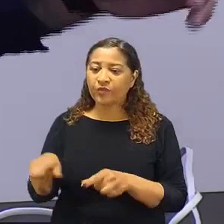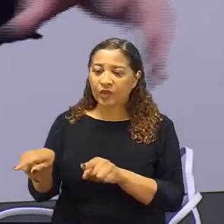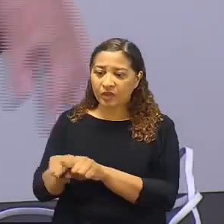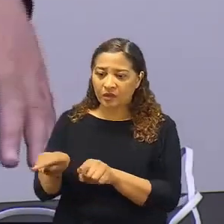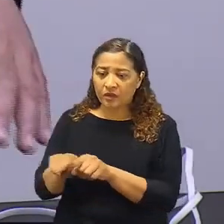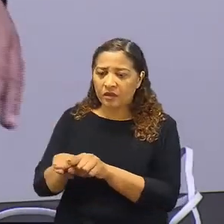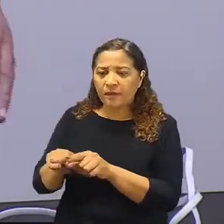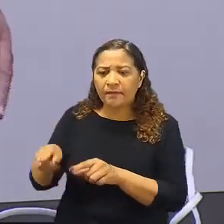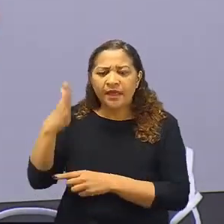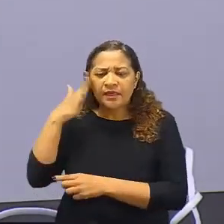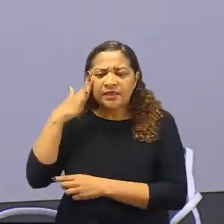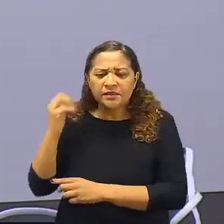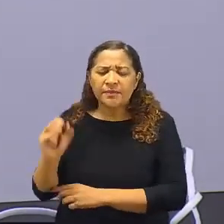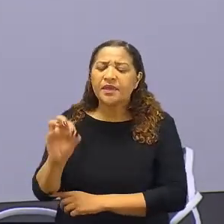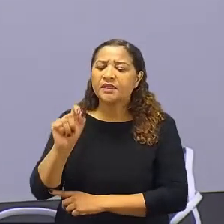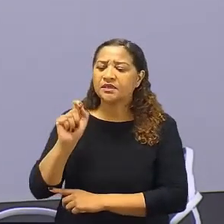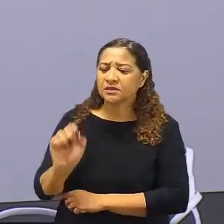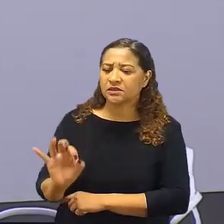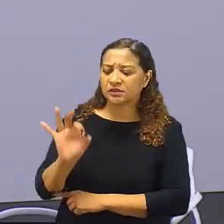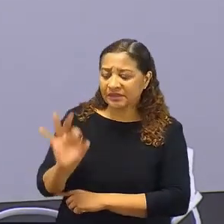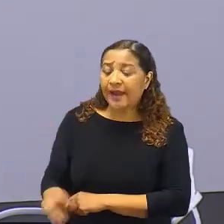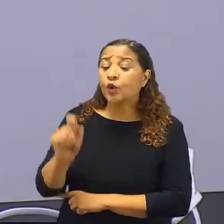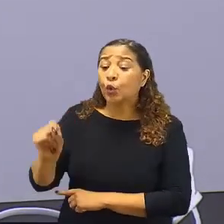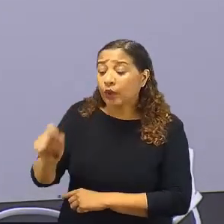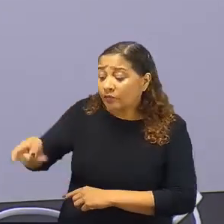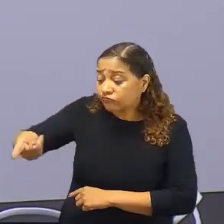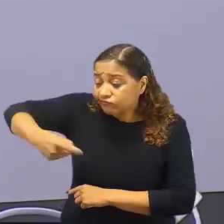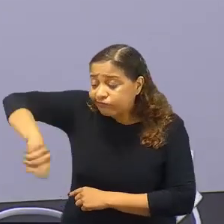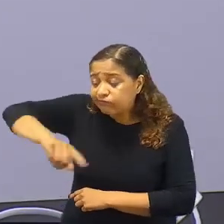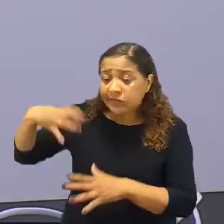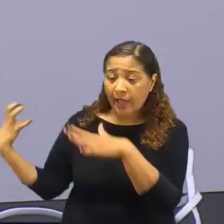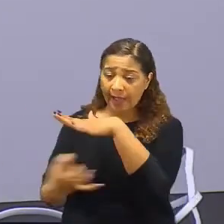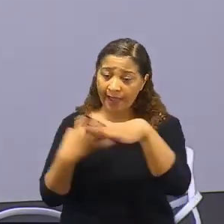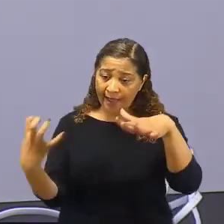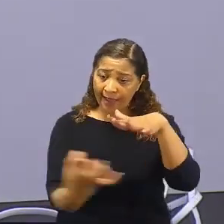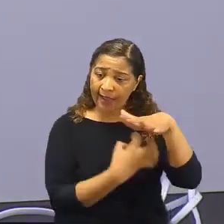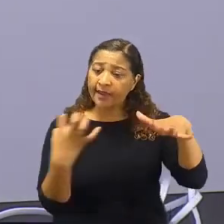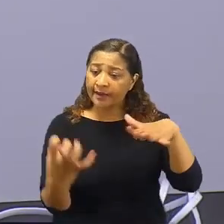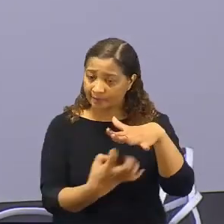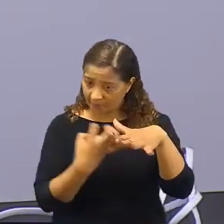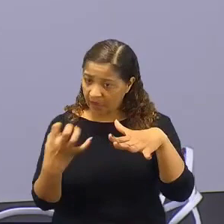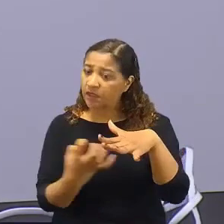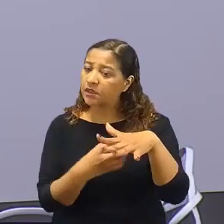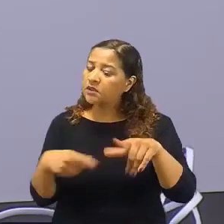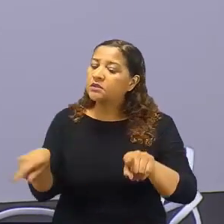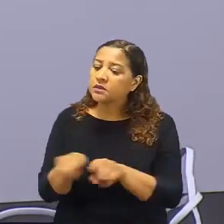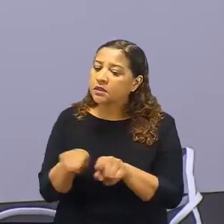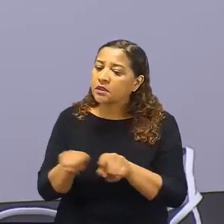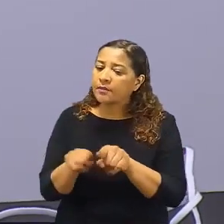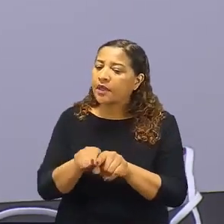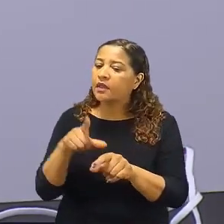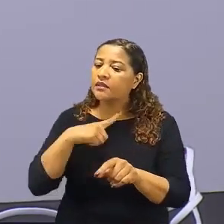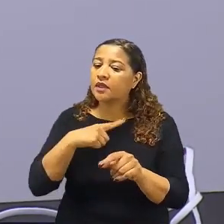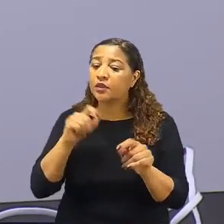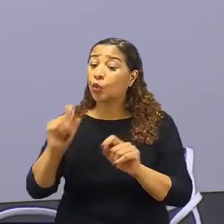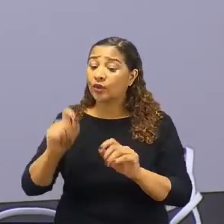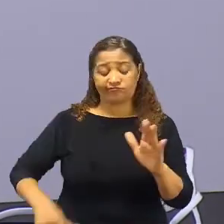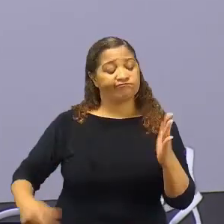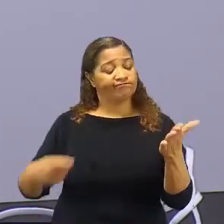as empresas, a comunidade, mas, infelizmente, é só doendo no bolso que se resolve.